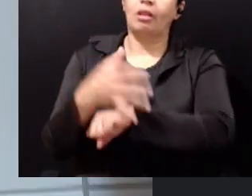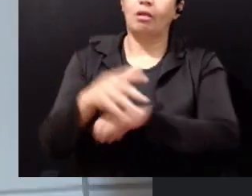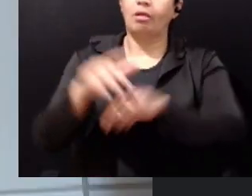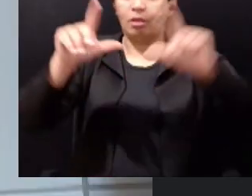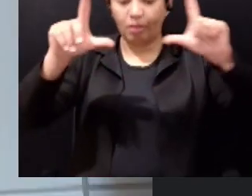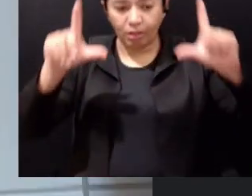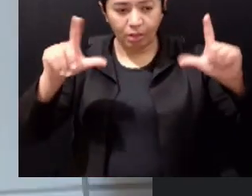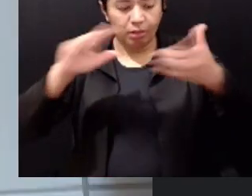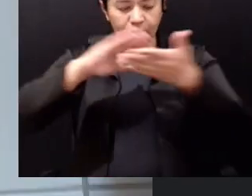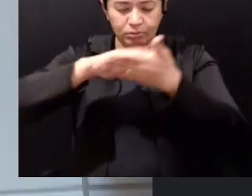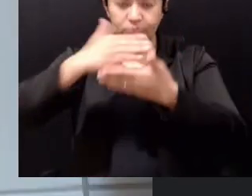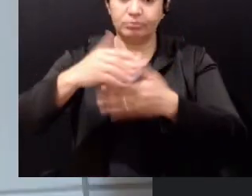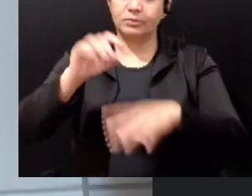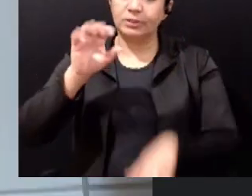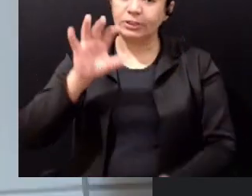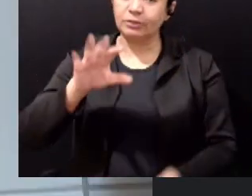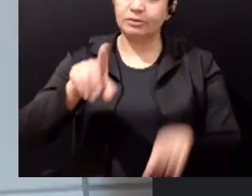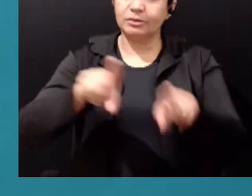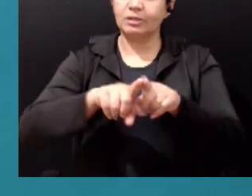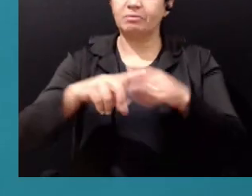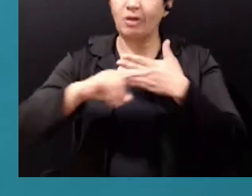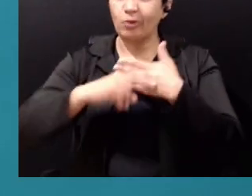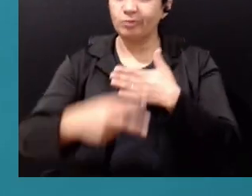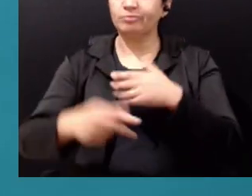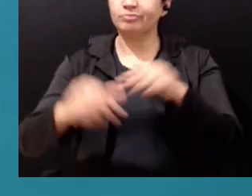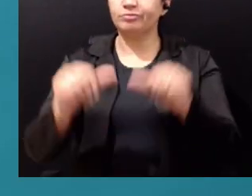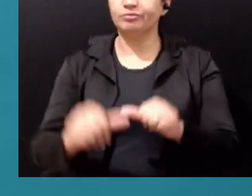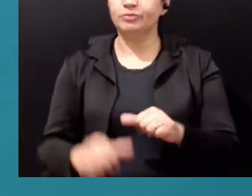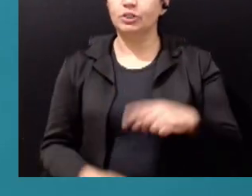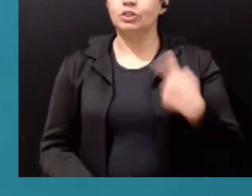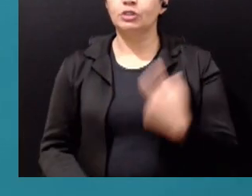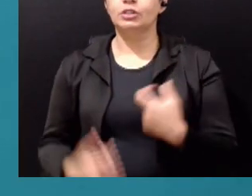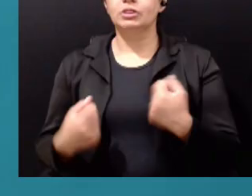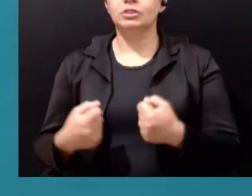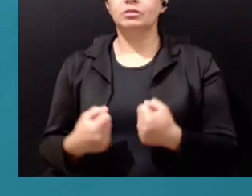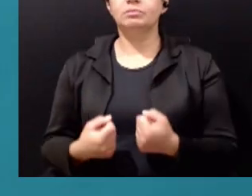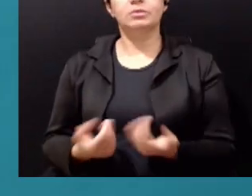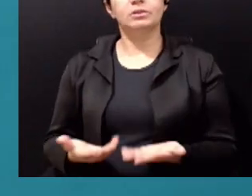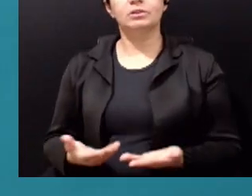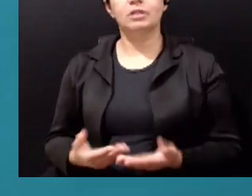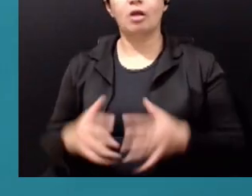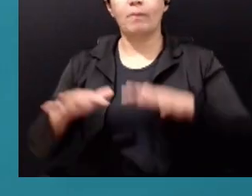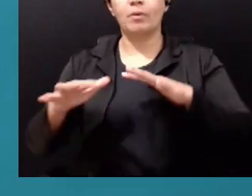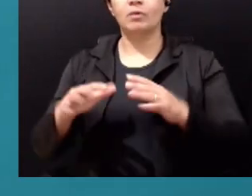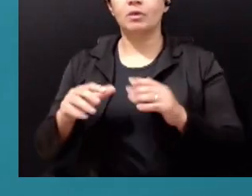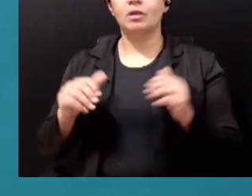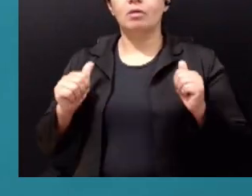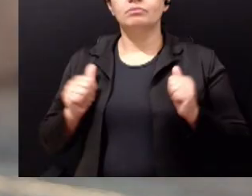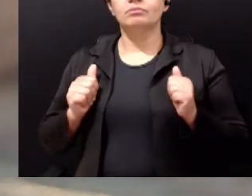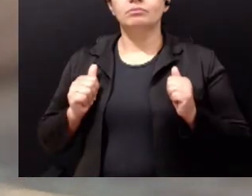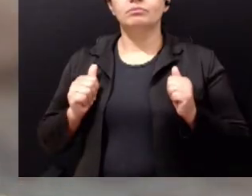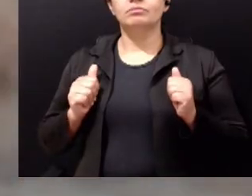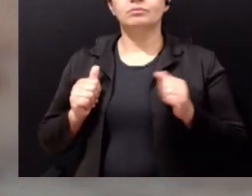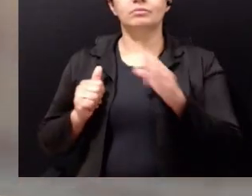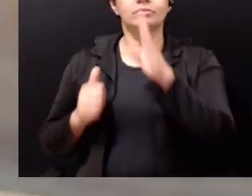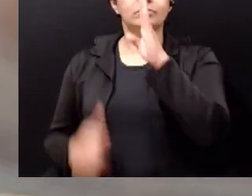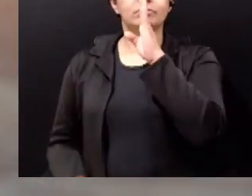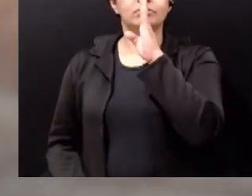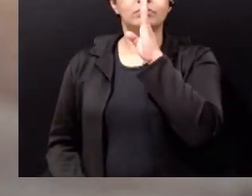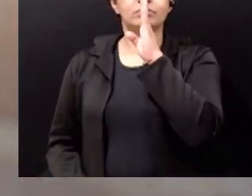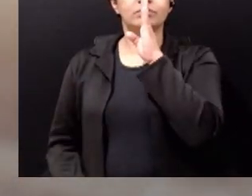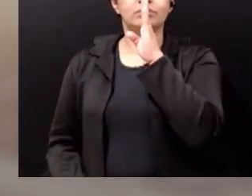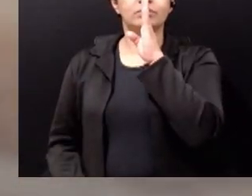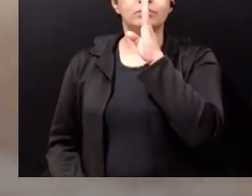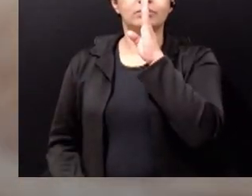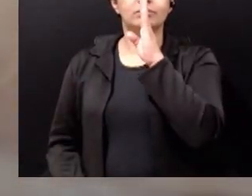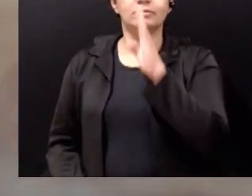isso também pode gerar. Então, a gente fazer um movimento inverso de pausar, de ficar em silêncio,